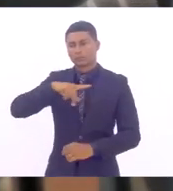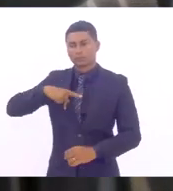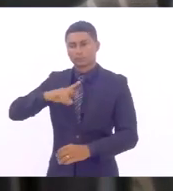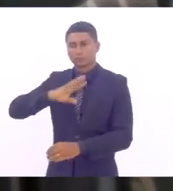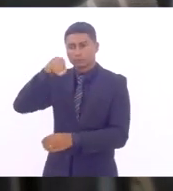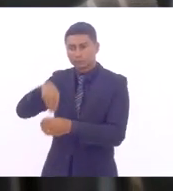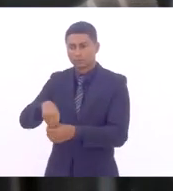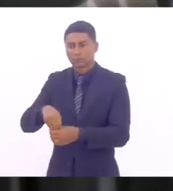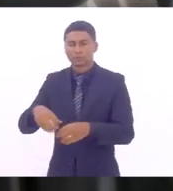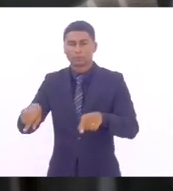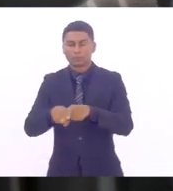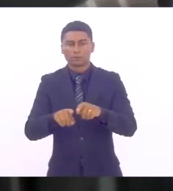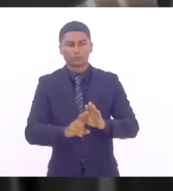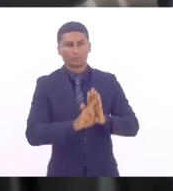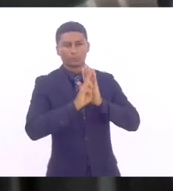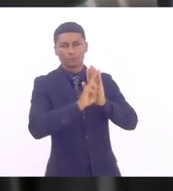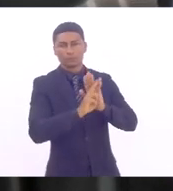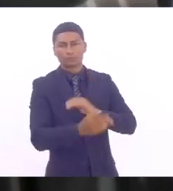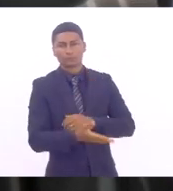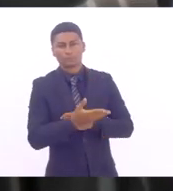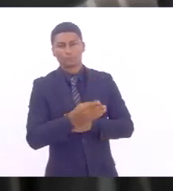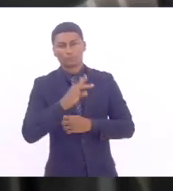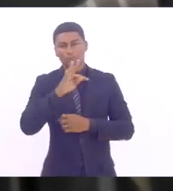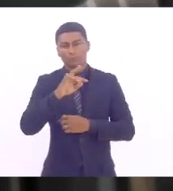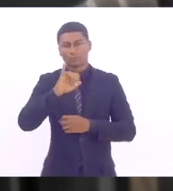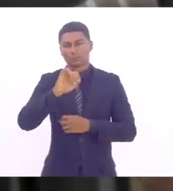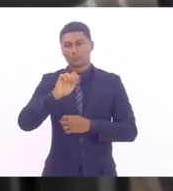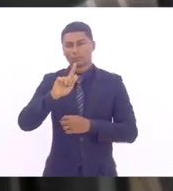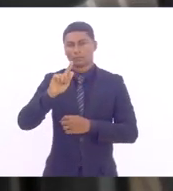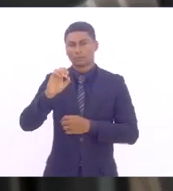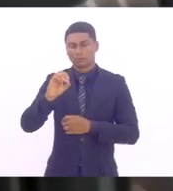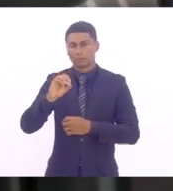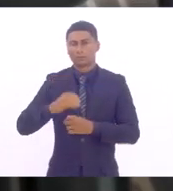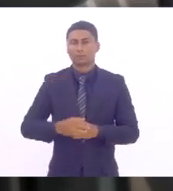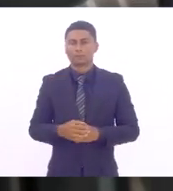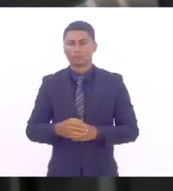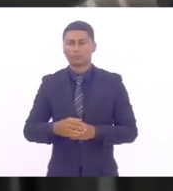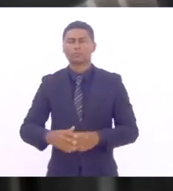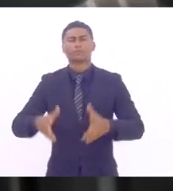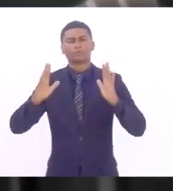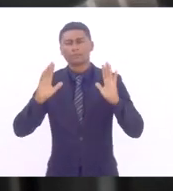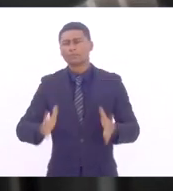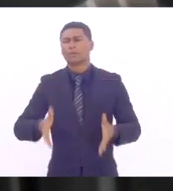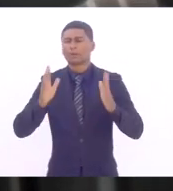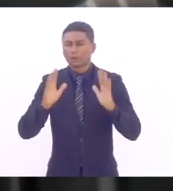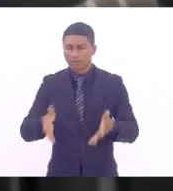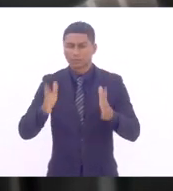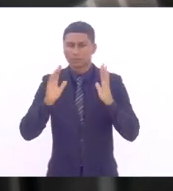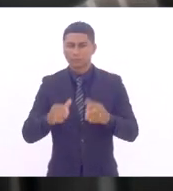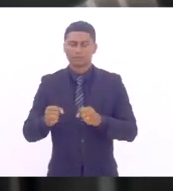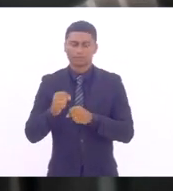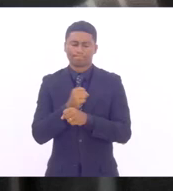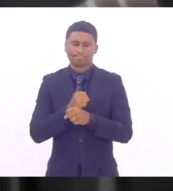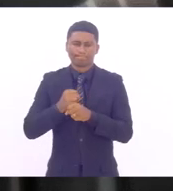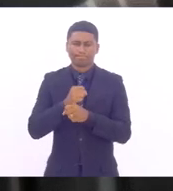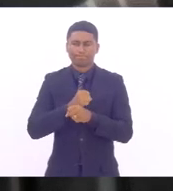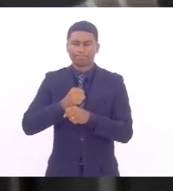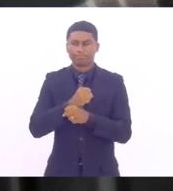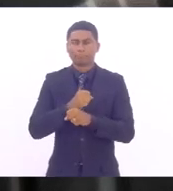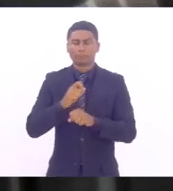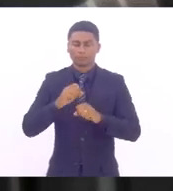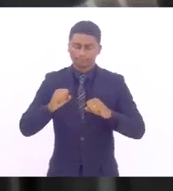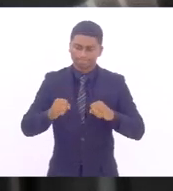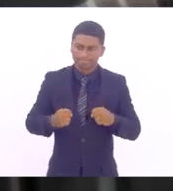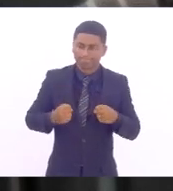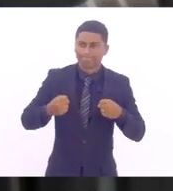também representado pelo técnico perencial Tiago, vem desenvolvendo já há bastante tempo medidas de